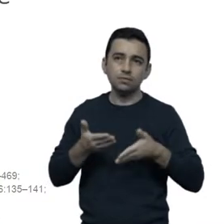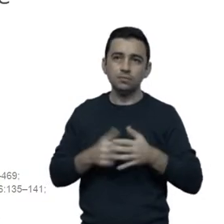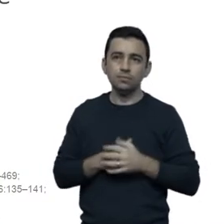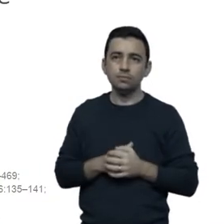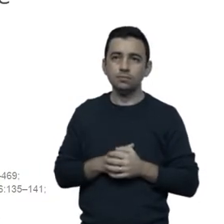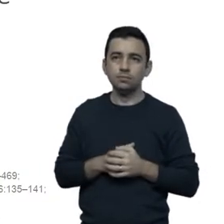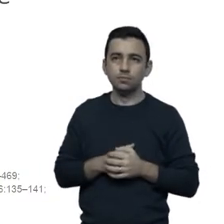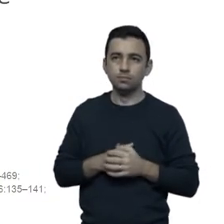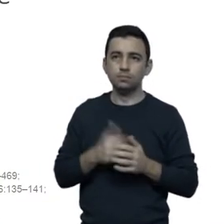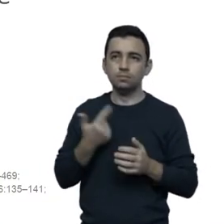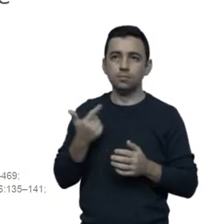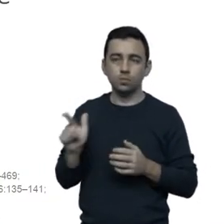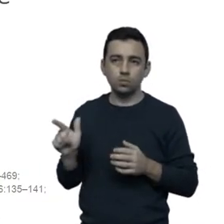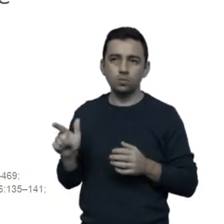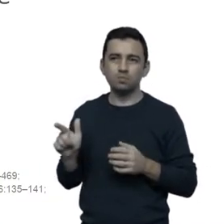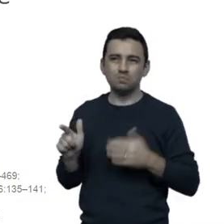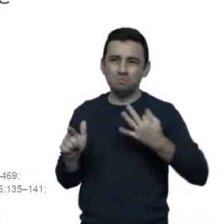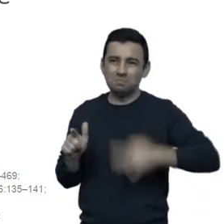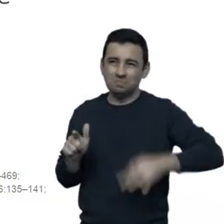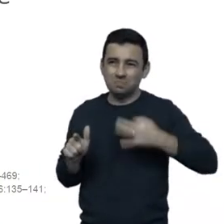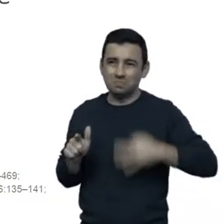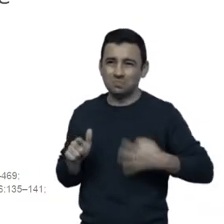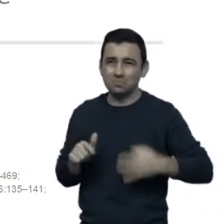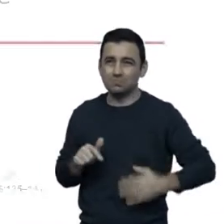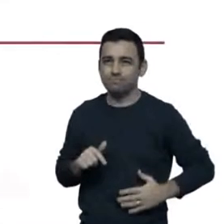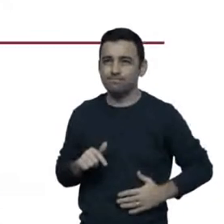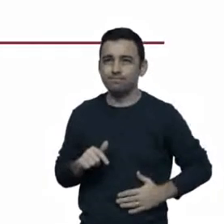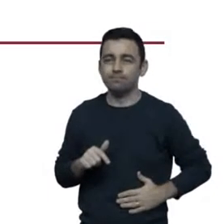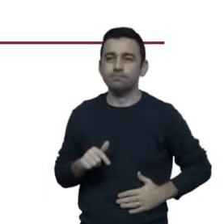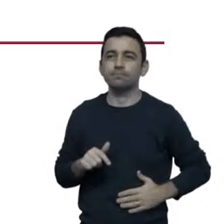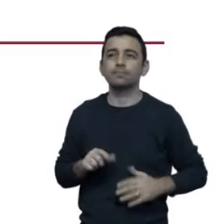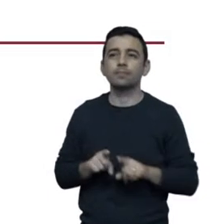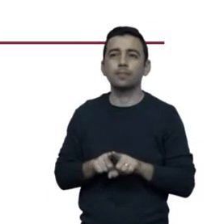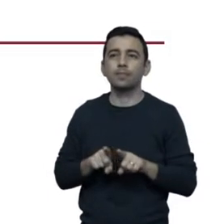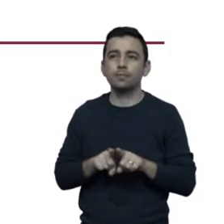Outros sintomas gastrointestinais que nós temos.